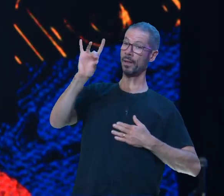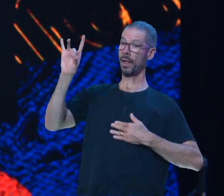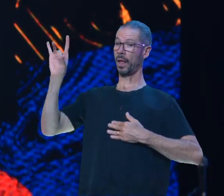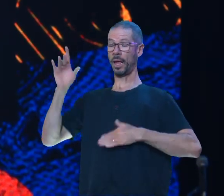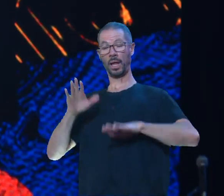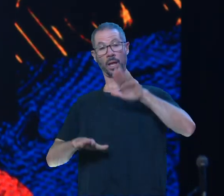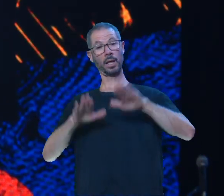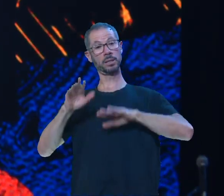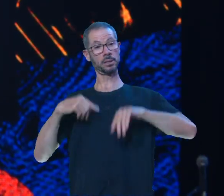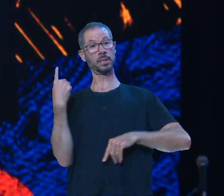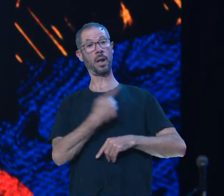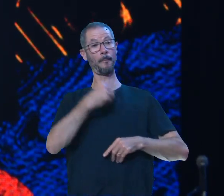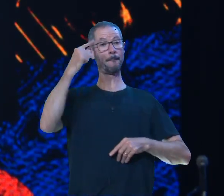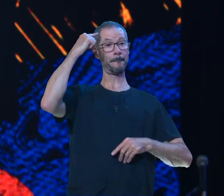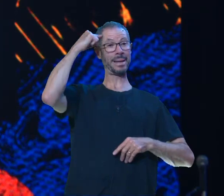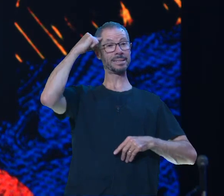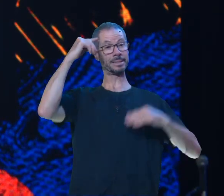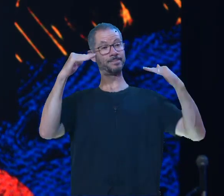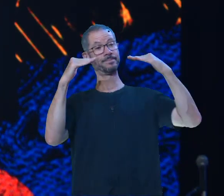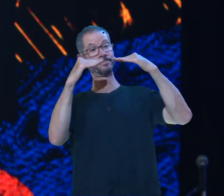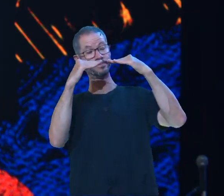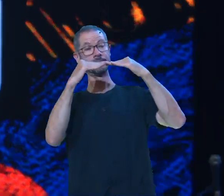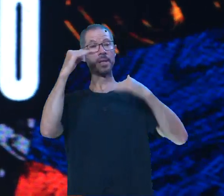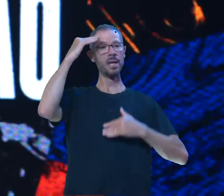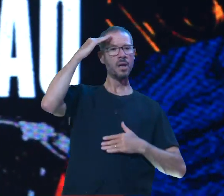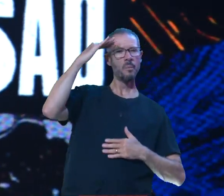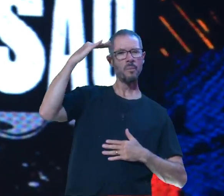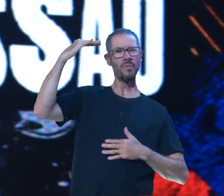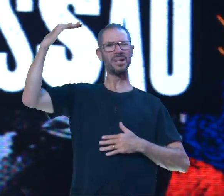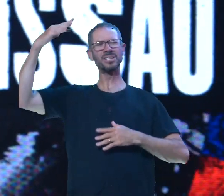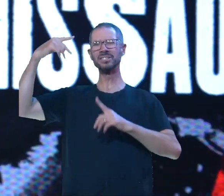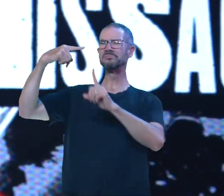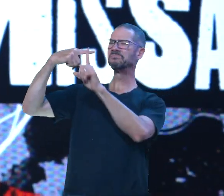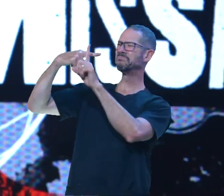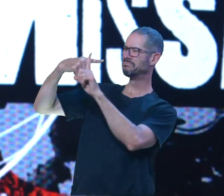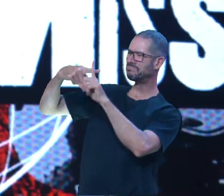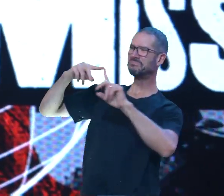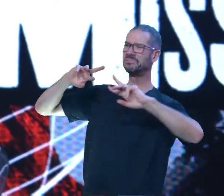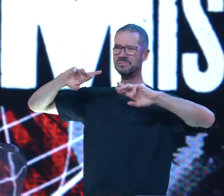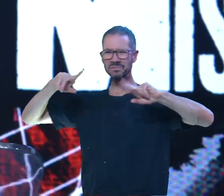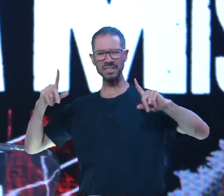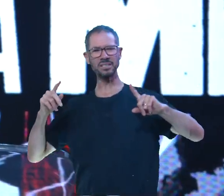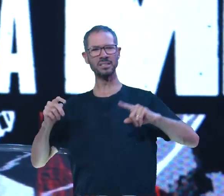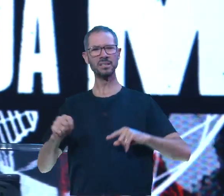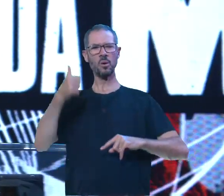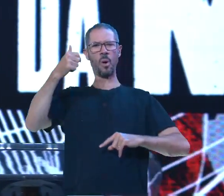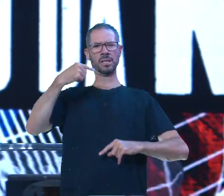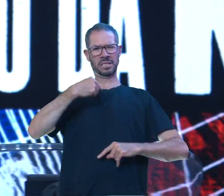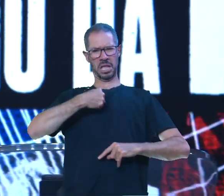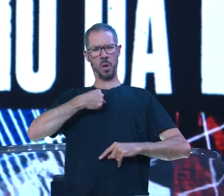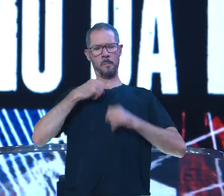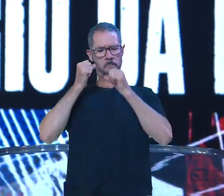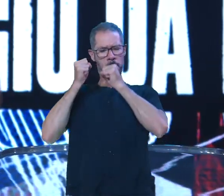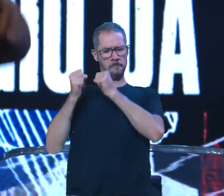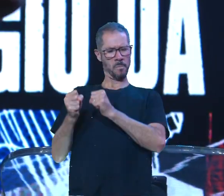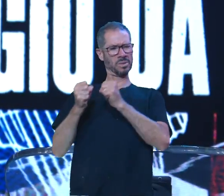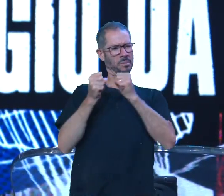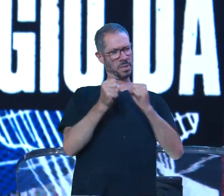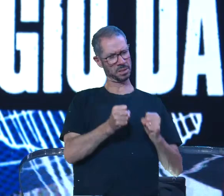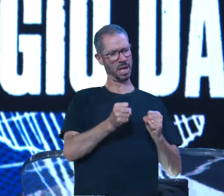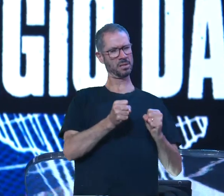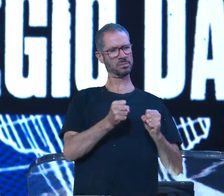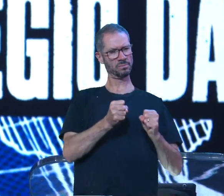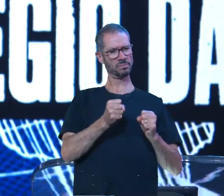Às vezes, quando nós pensamos dessa maneira, imaginamos a cruz de uma maneira diferente. Quase como se eu tivesse a possibilidade de